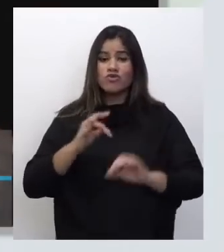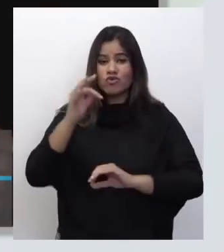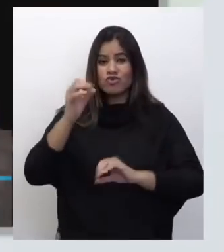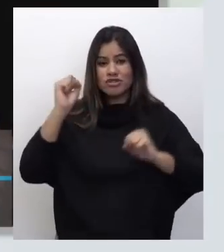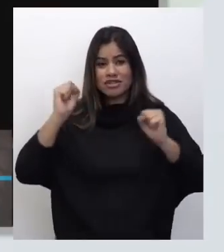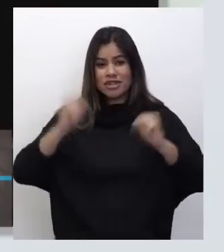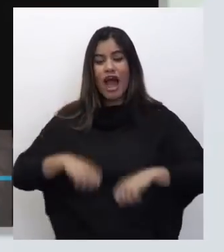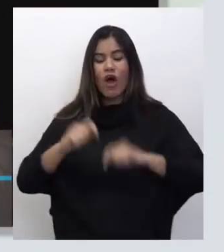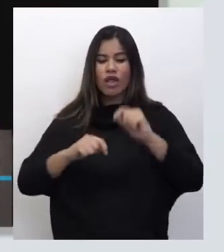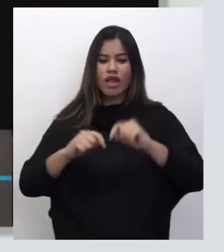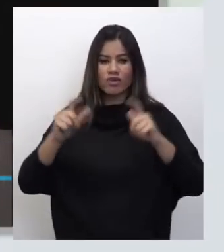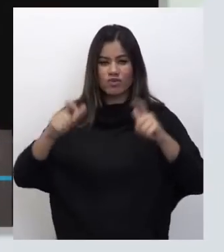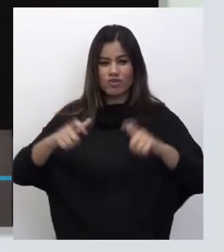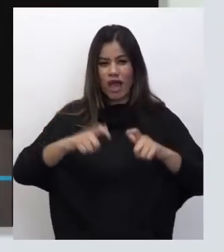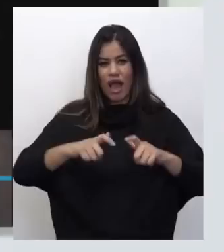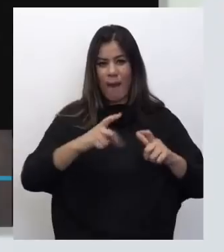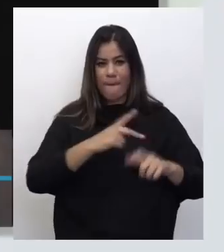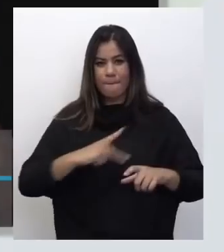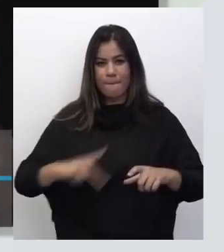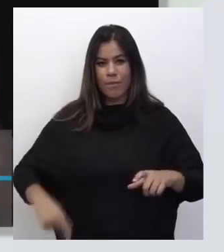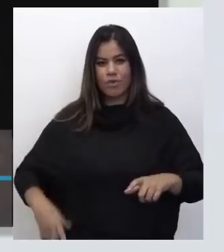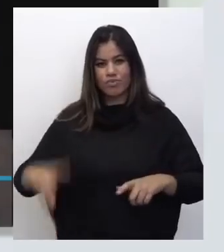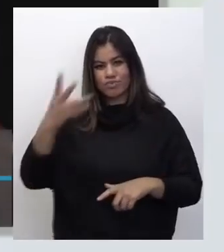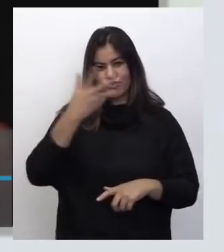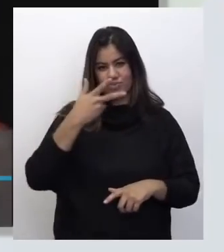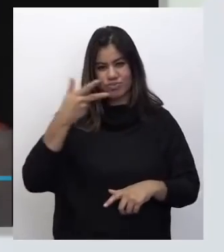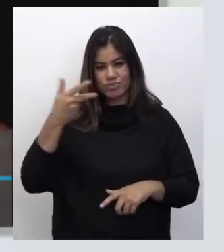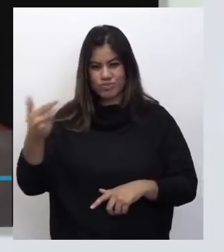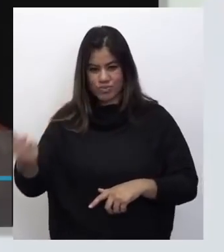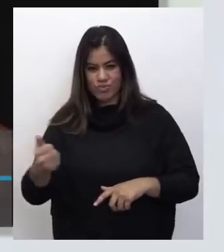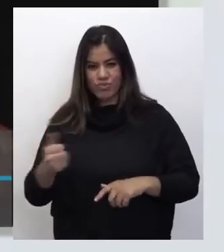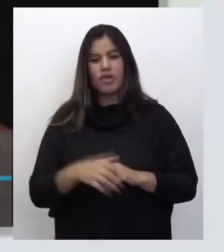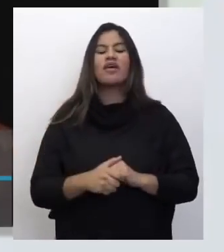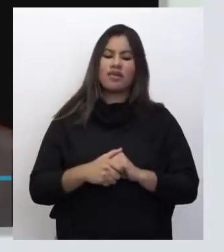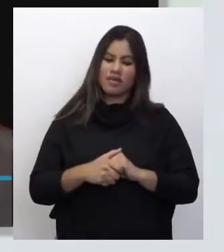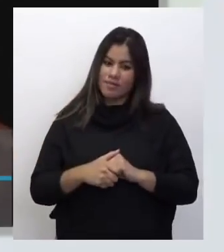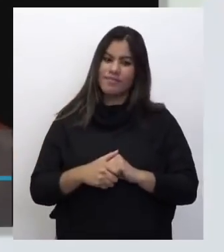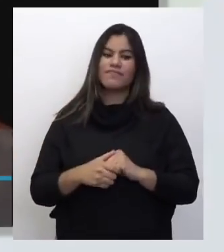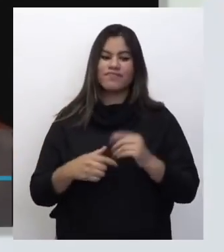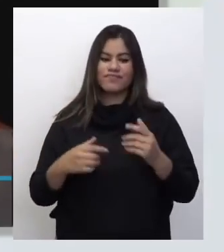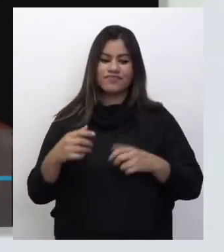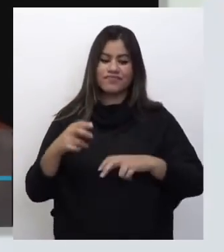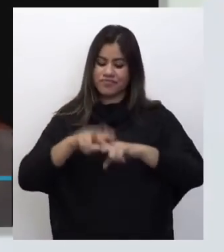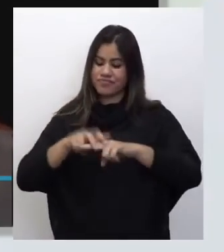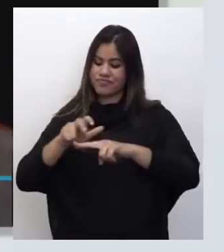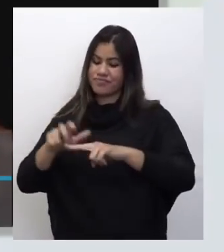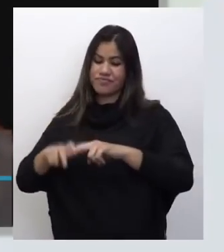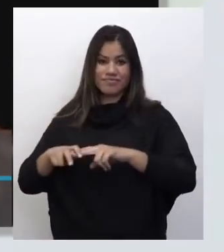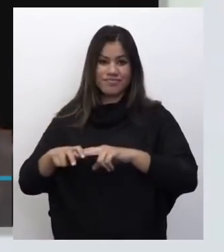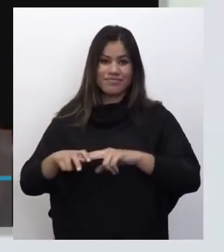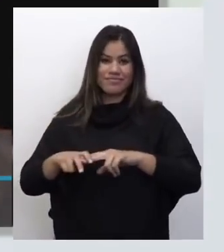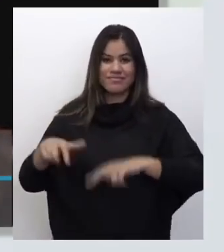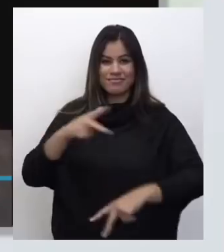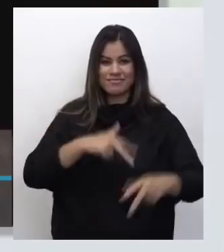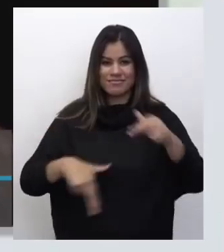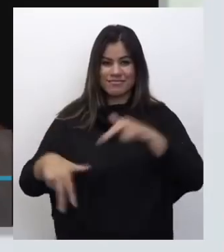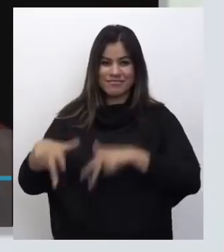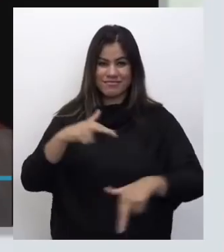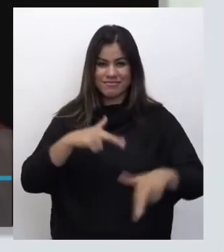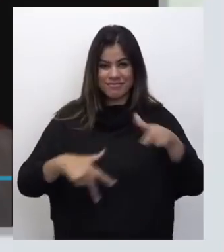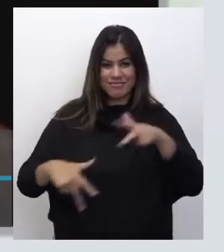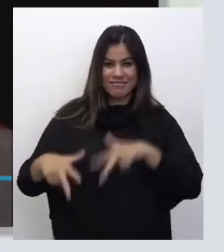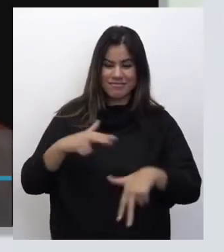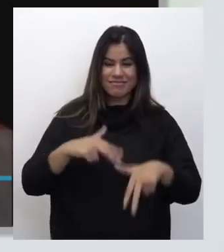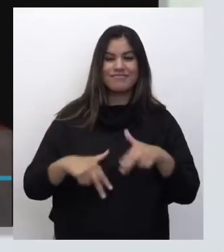espaços públicos mais convidativos, com muros mais baixos, com espaço para as pessoas sentarem na rua e não enxergarem calçada e rua só como lugar